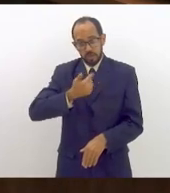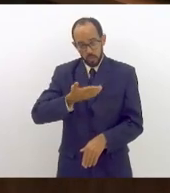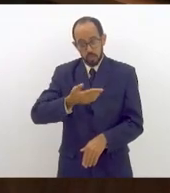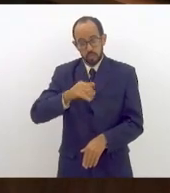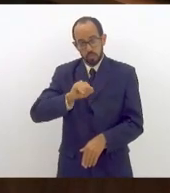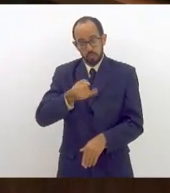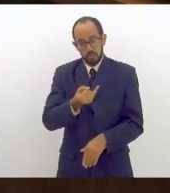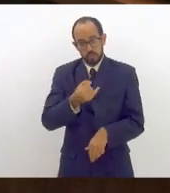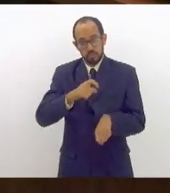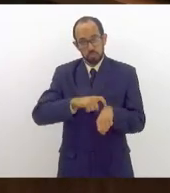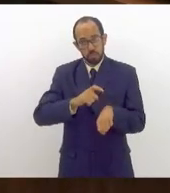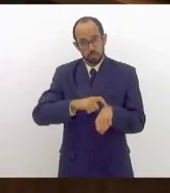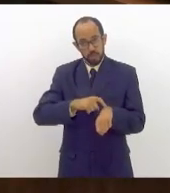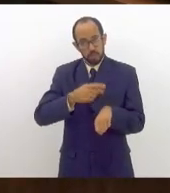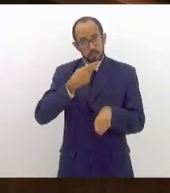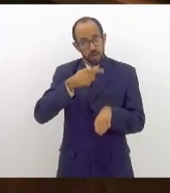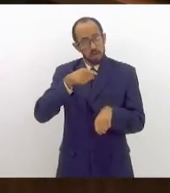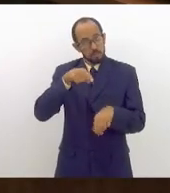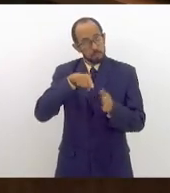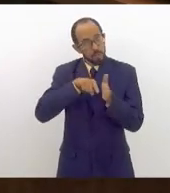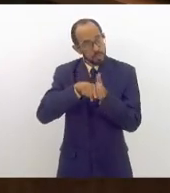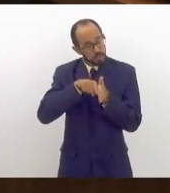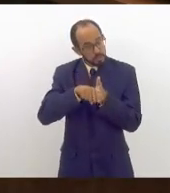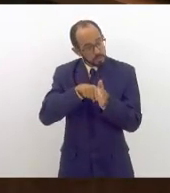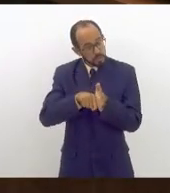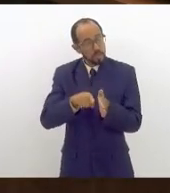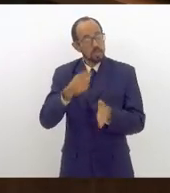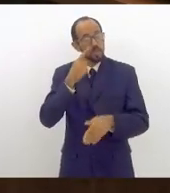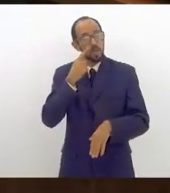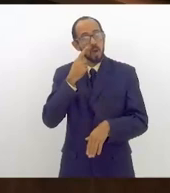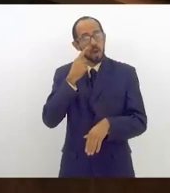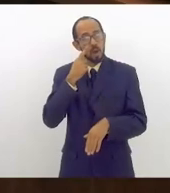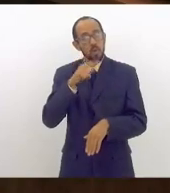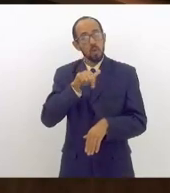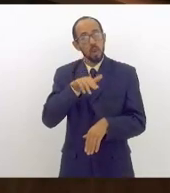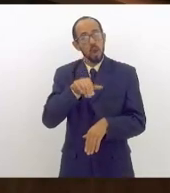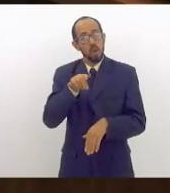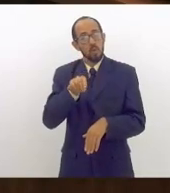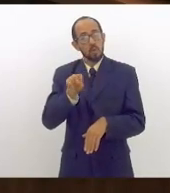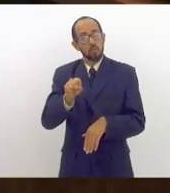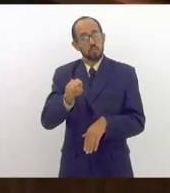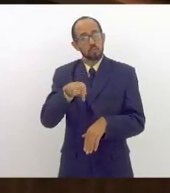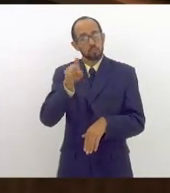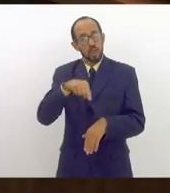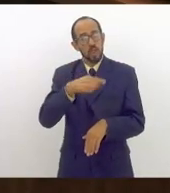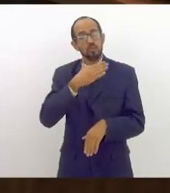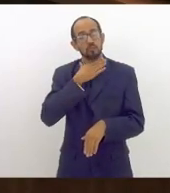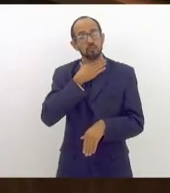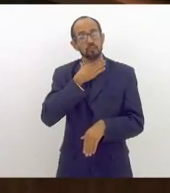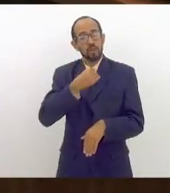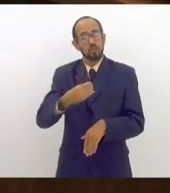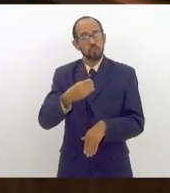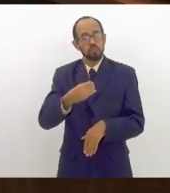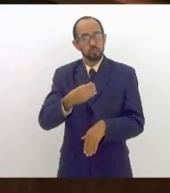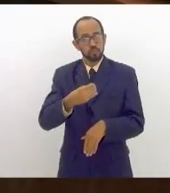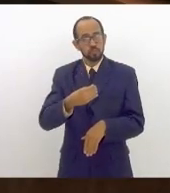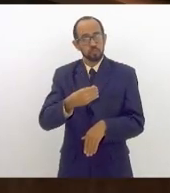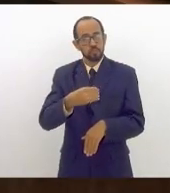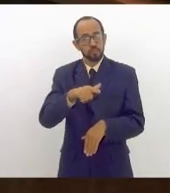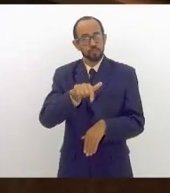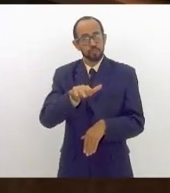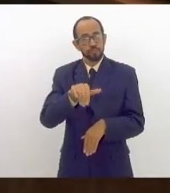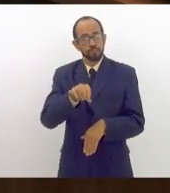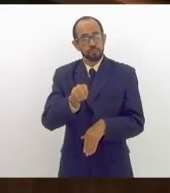vocês. Pesquisem, olha o que eu estou dizendo. Os laudos são falsos. Os laudos